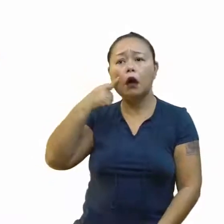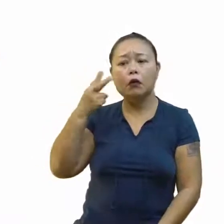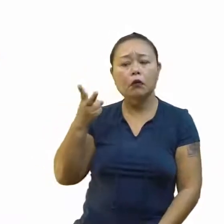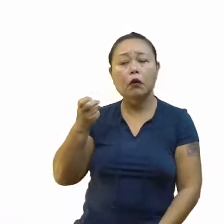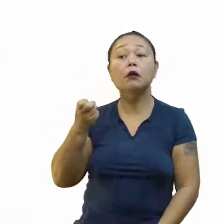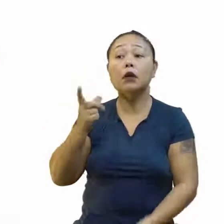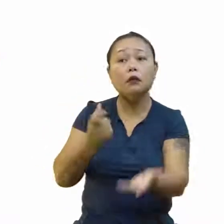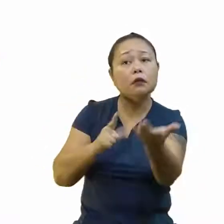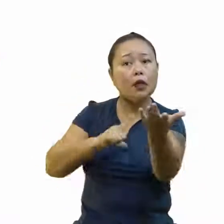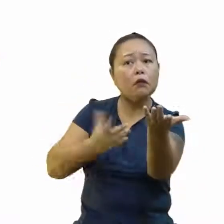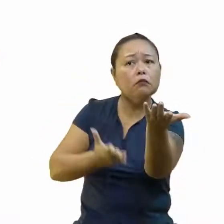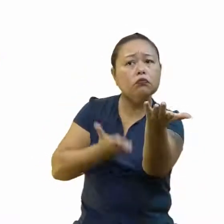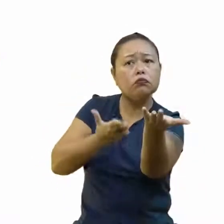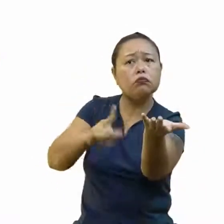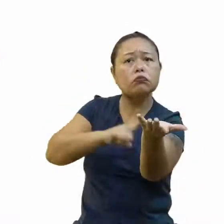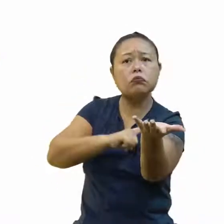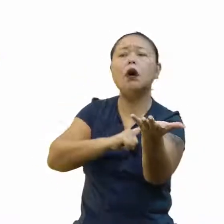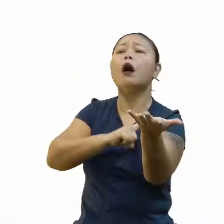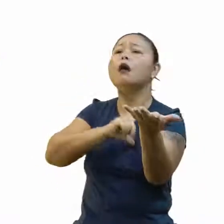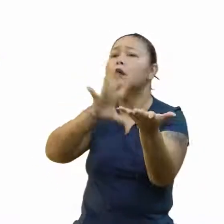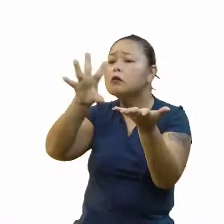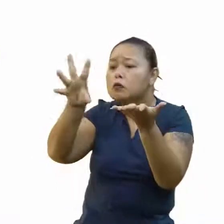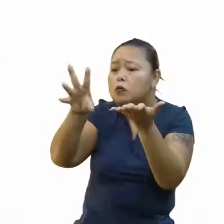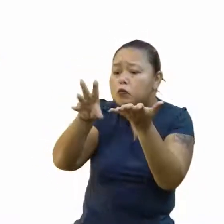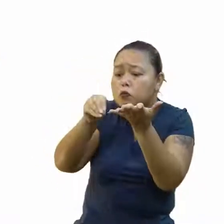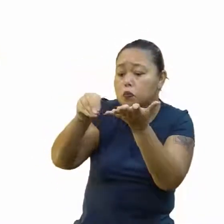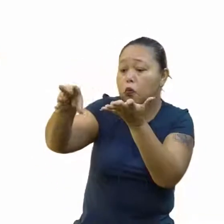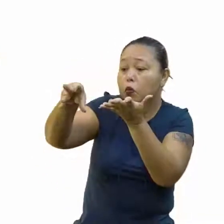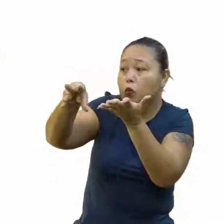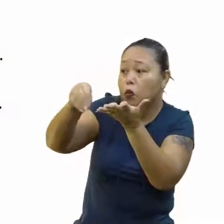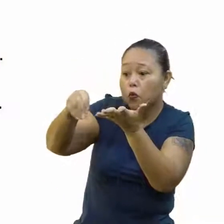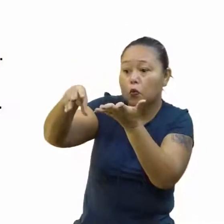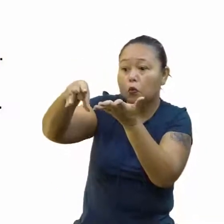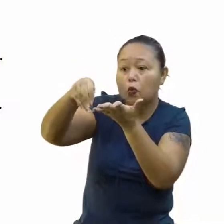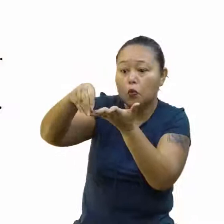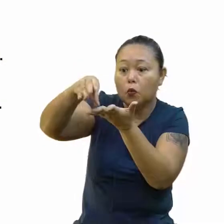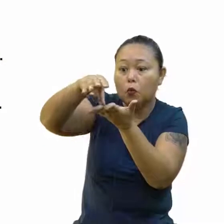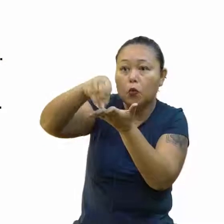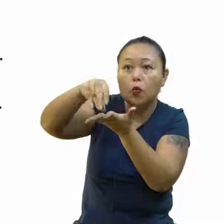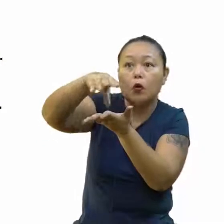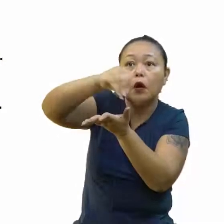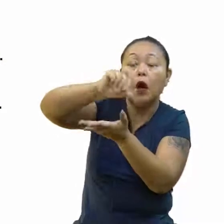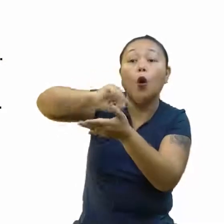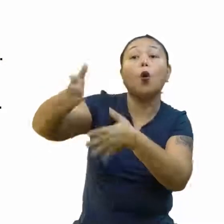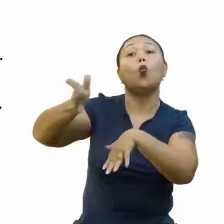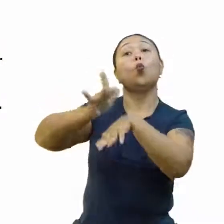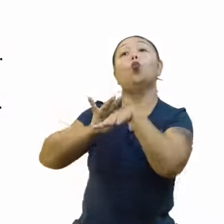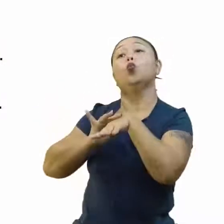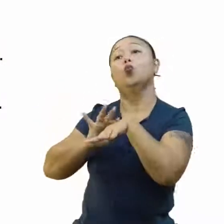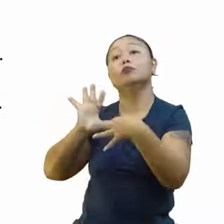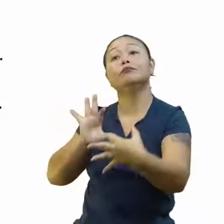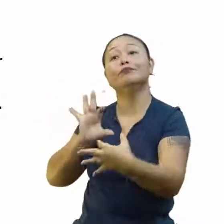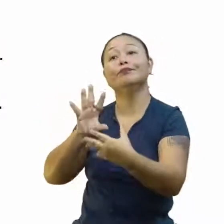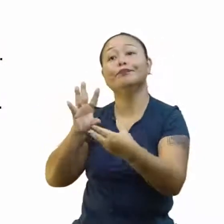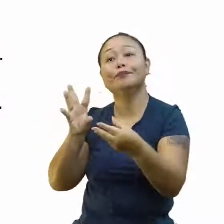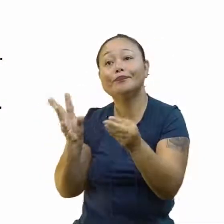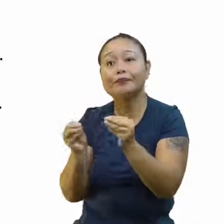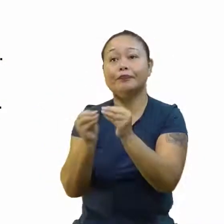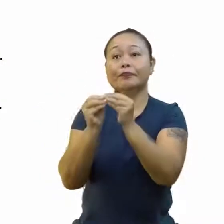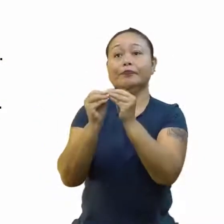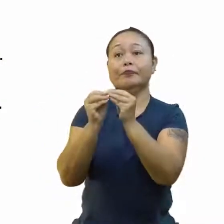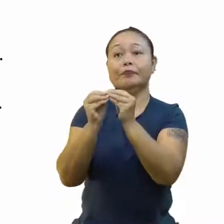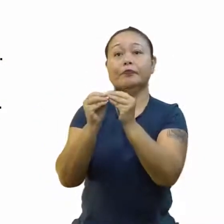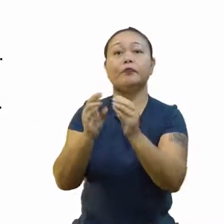hipertensão tem um complicador para outras doenças. E como que a atividade física pode ajudar,